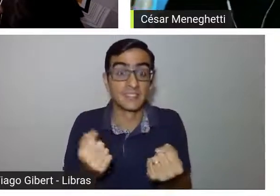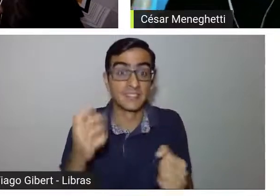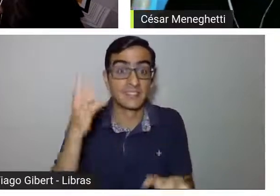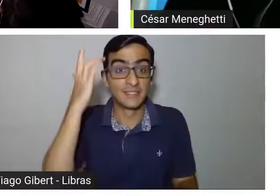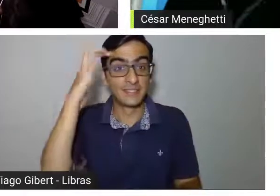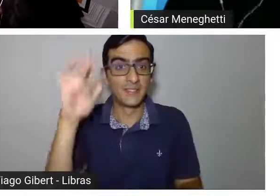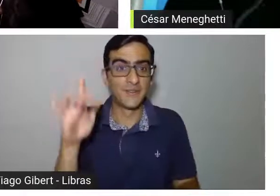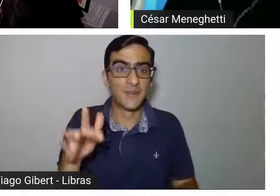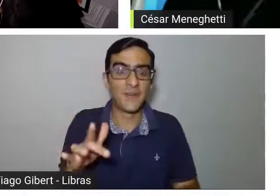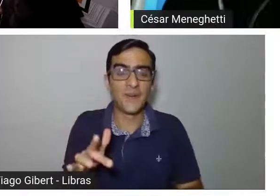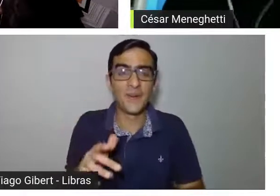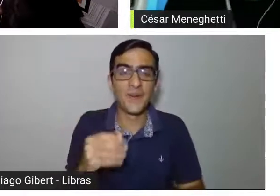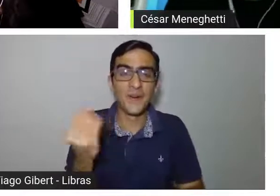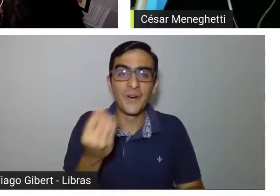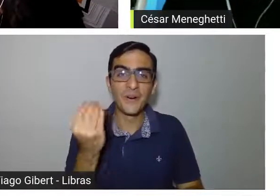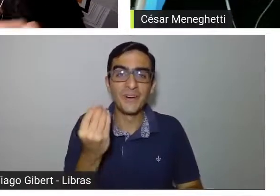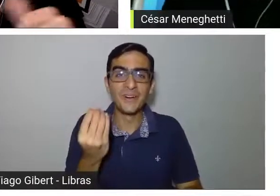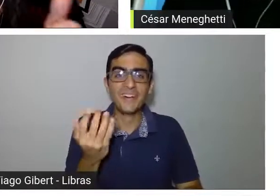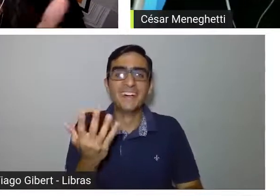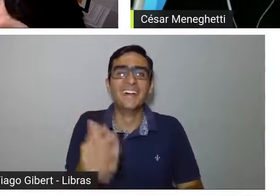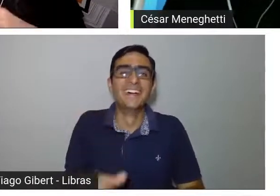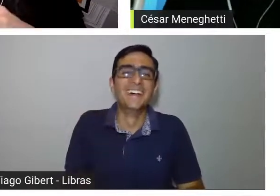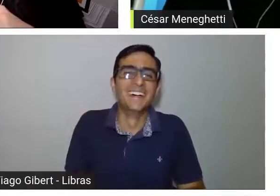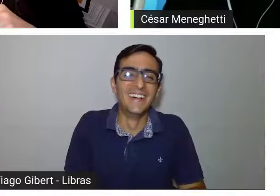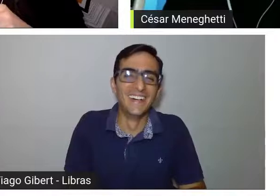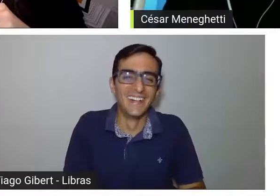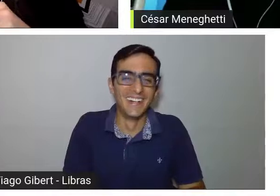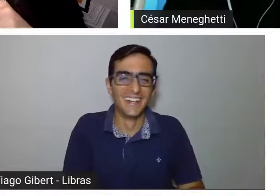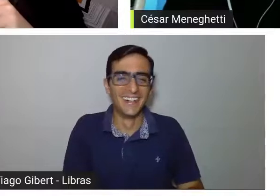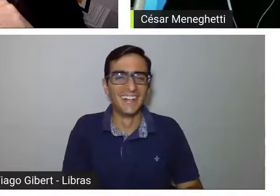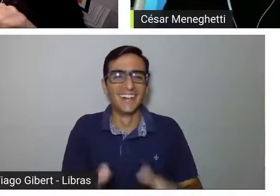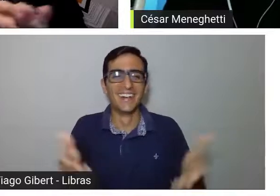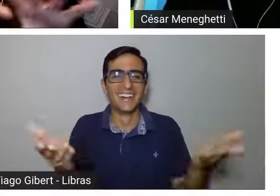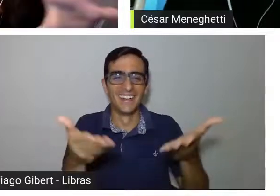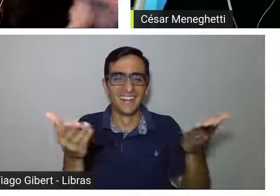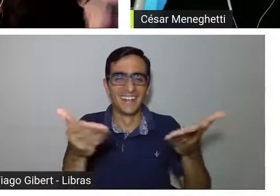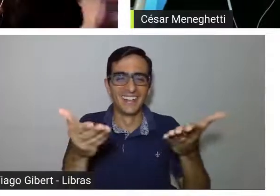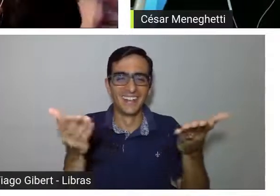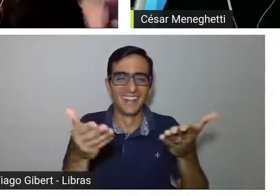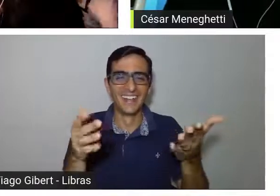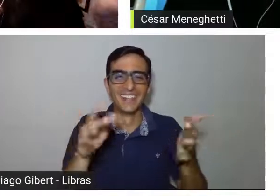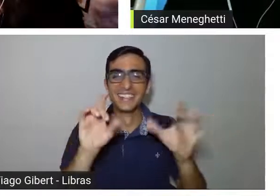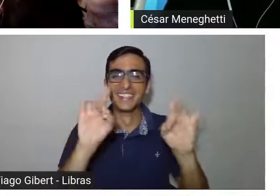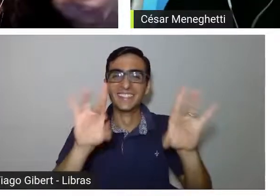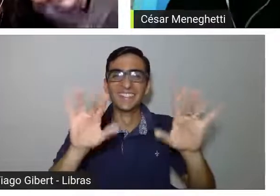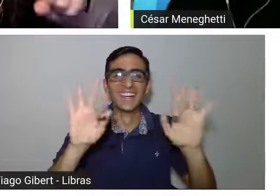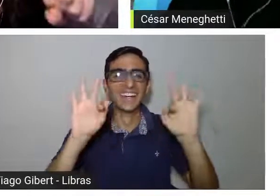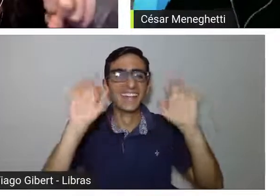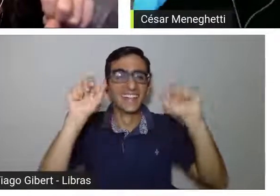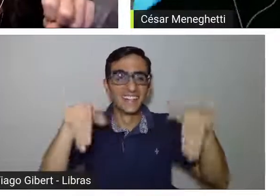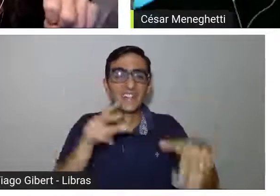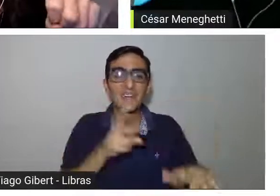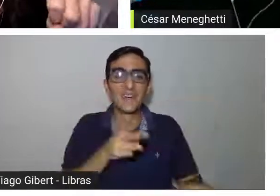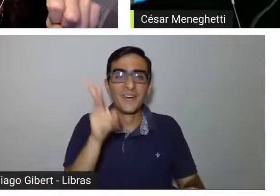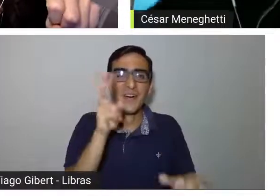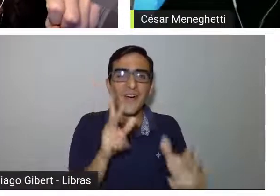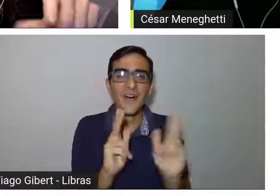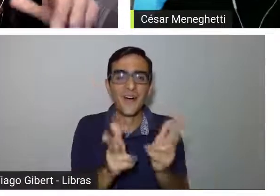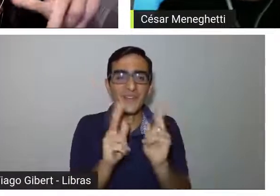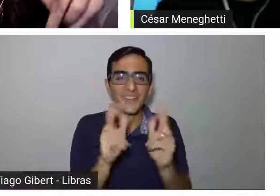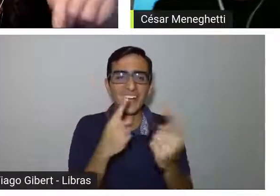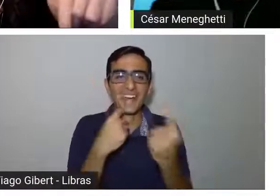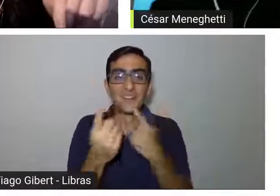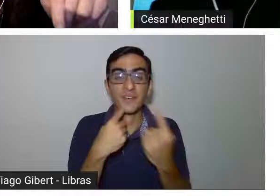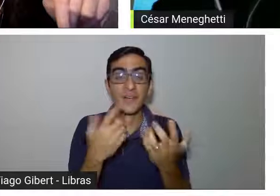que trazer. Bom. Mas demais, não, a gente só vai encerrar aqui, aí a gente continua conversando. Eu